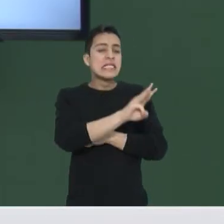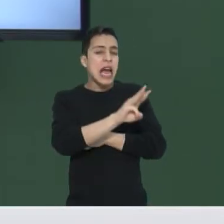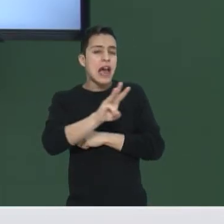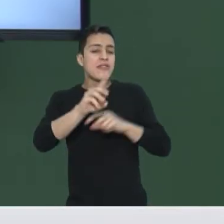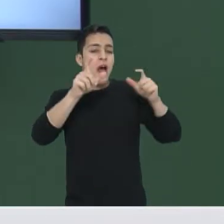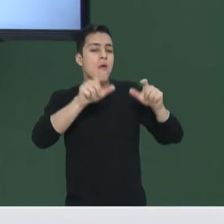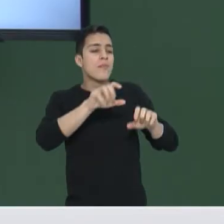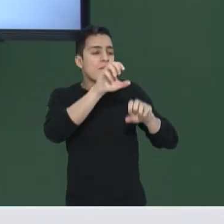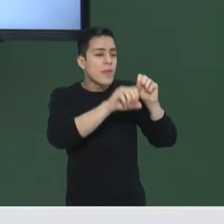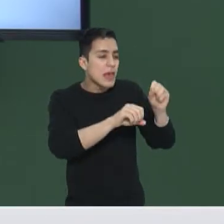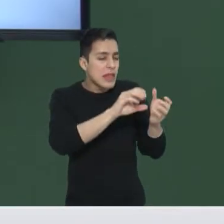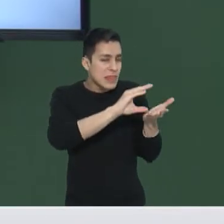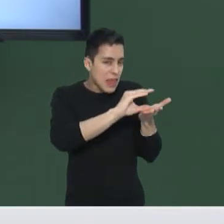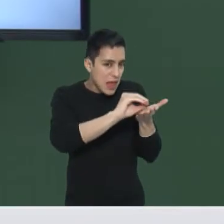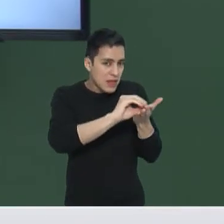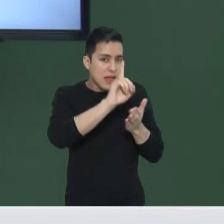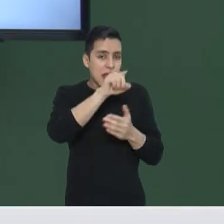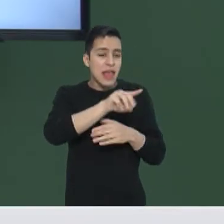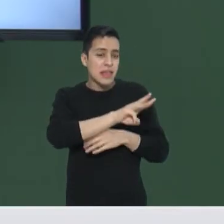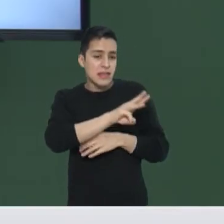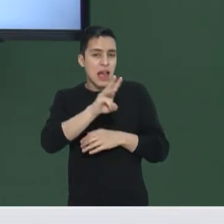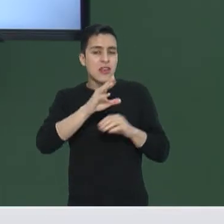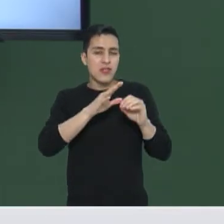esses dados. Ó, o site